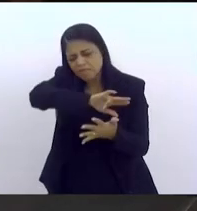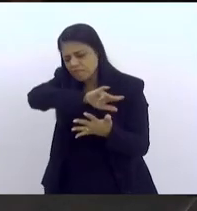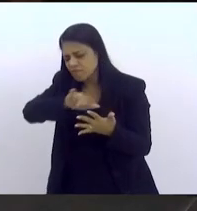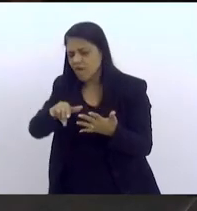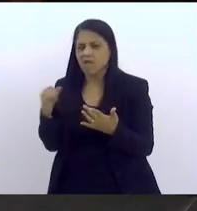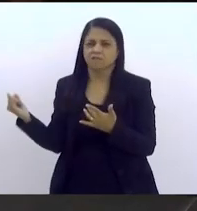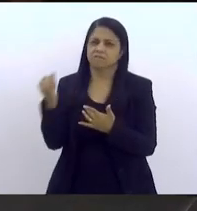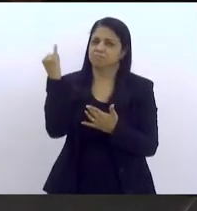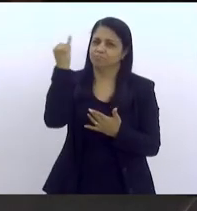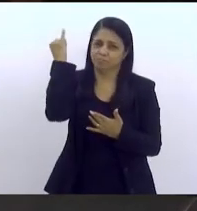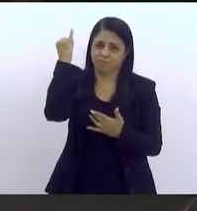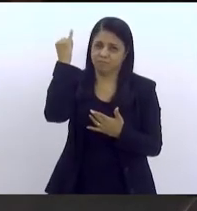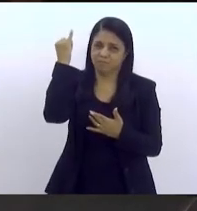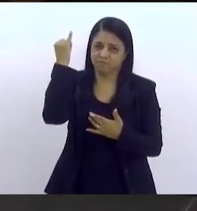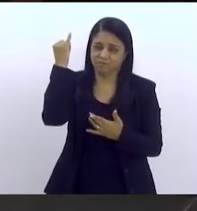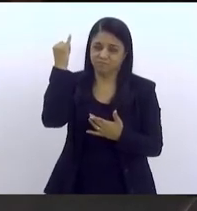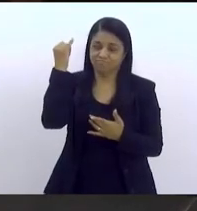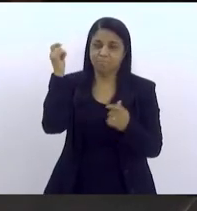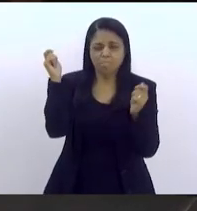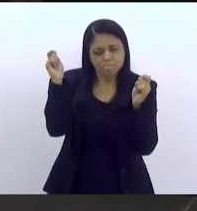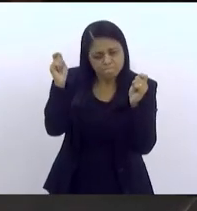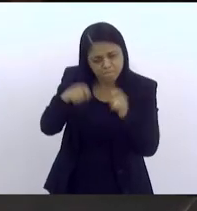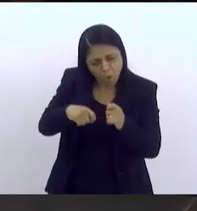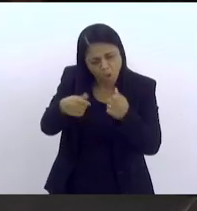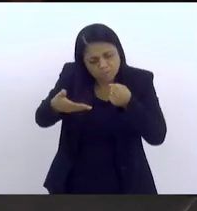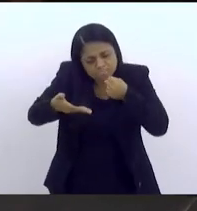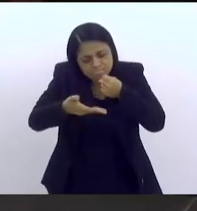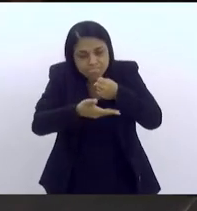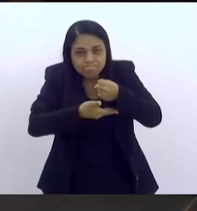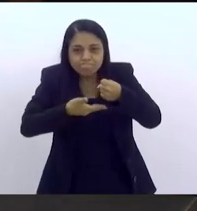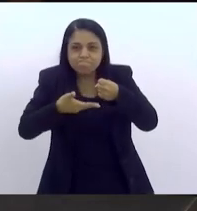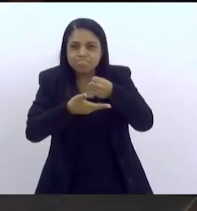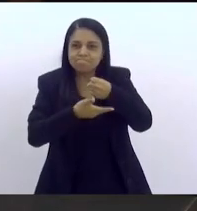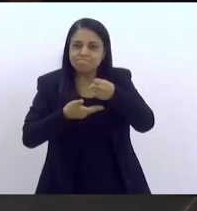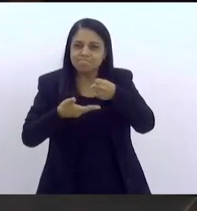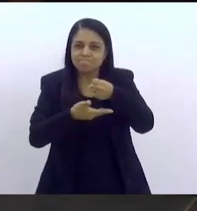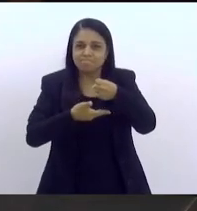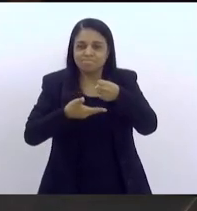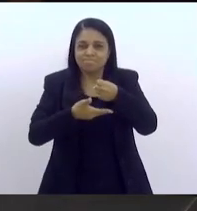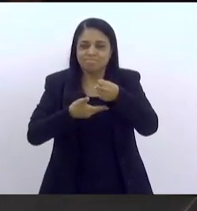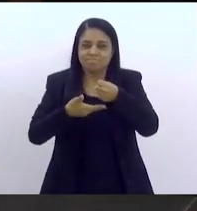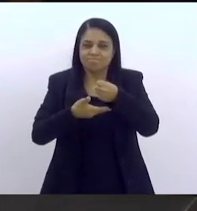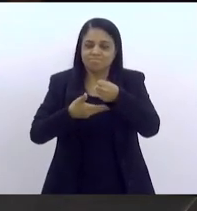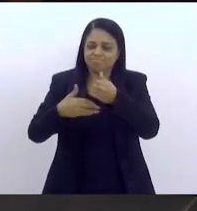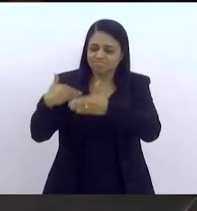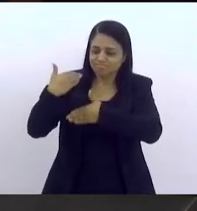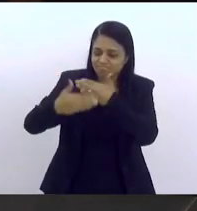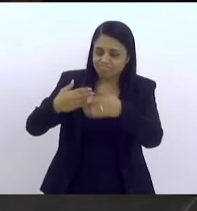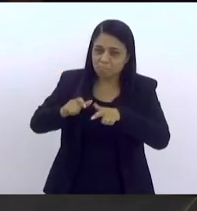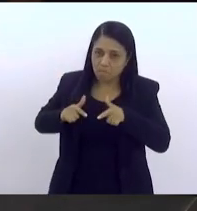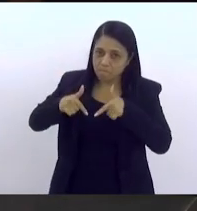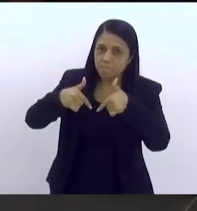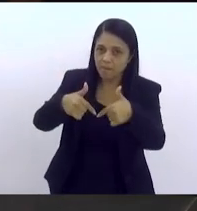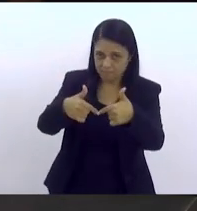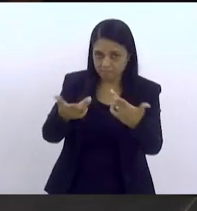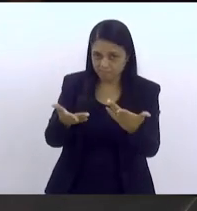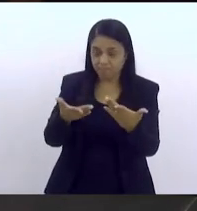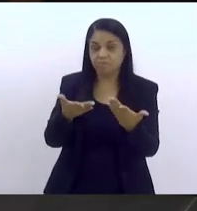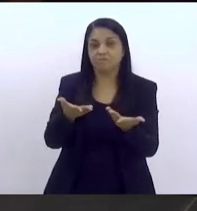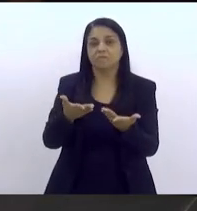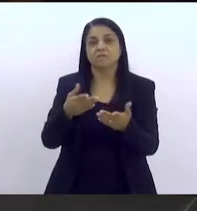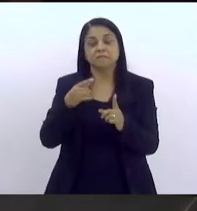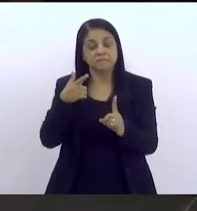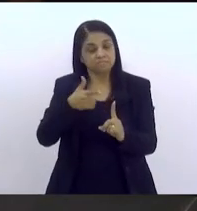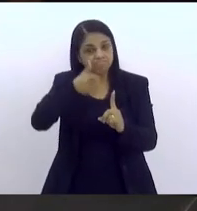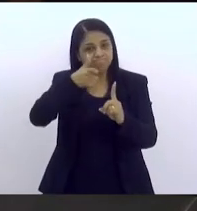importantes que podem fundamentar a construção dessas ações os ataques